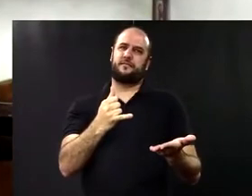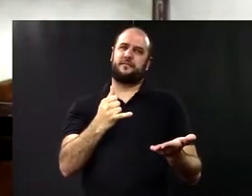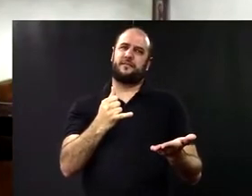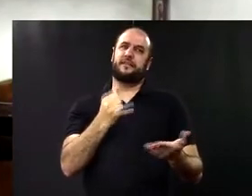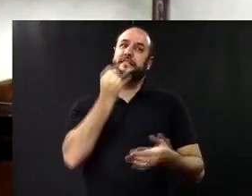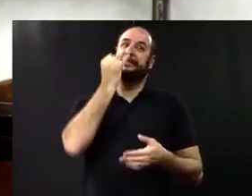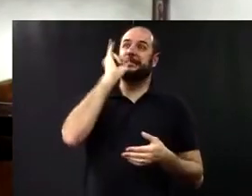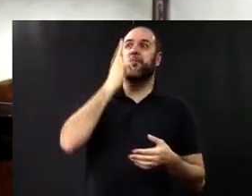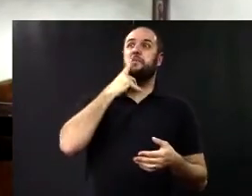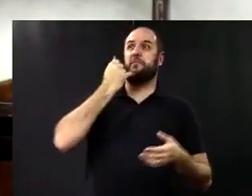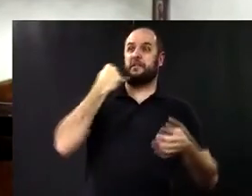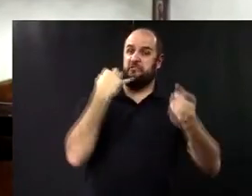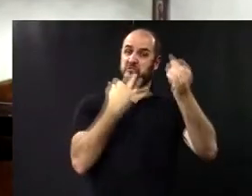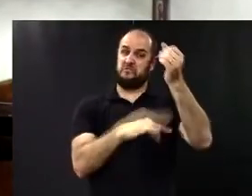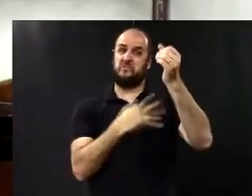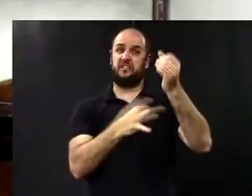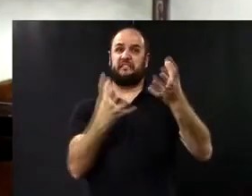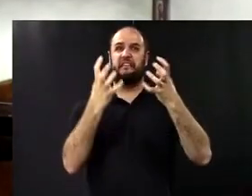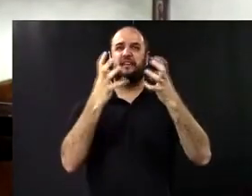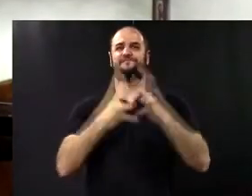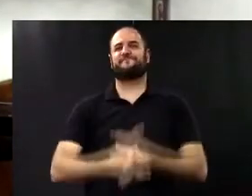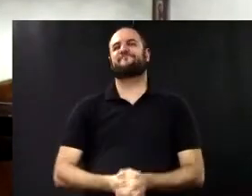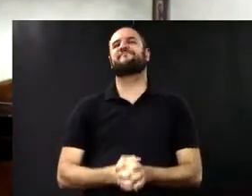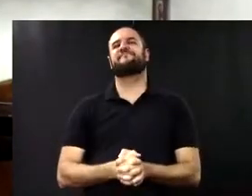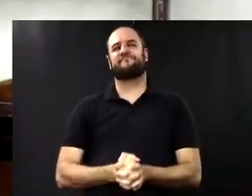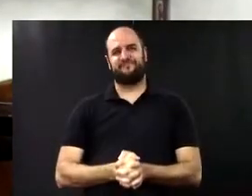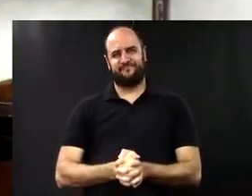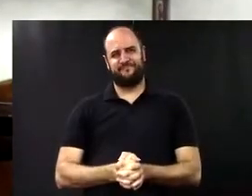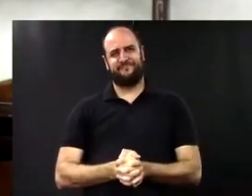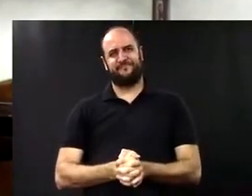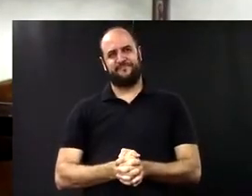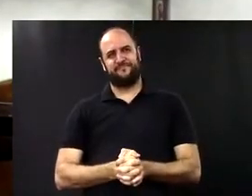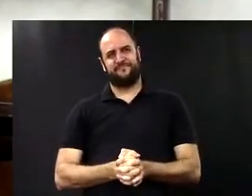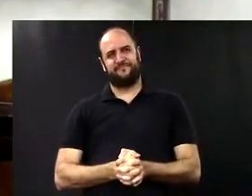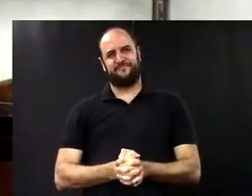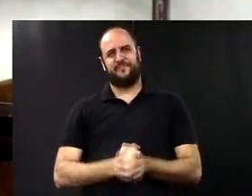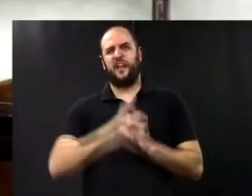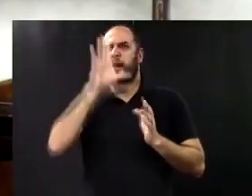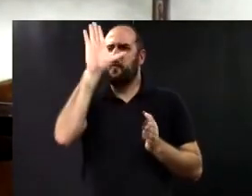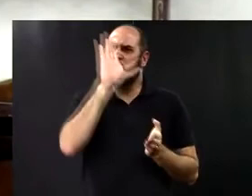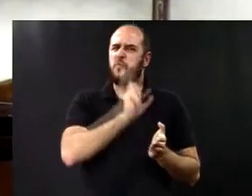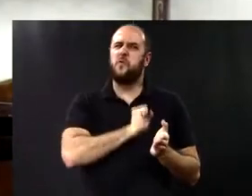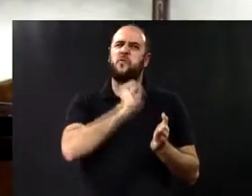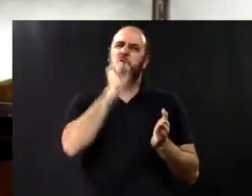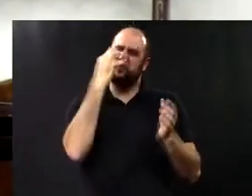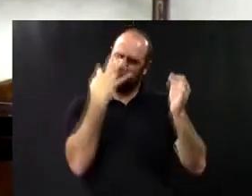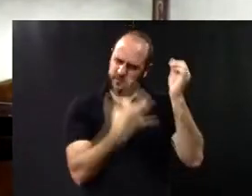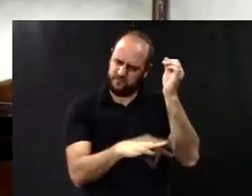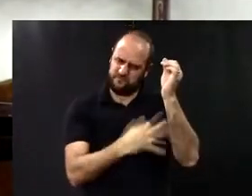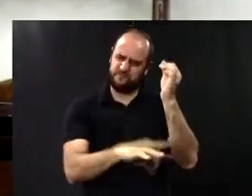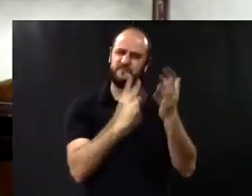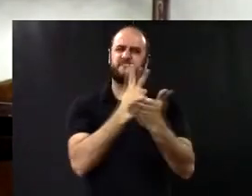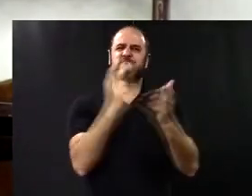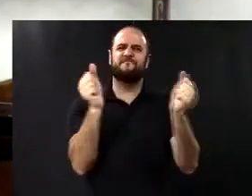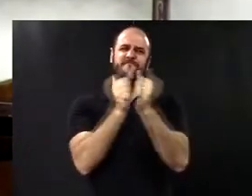instruir por meio desse benefício do amor do Pai, que é a